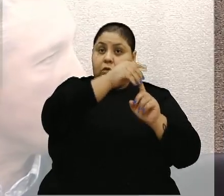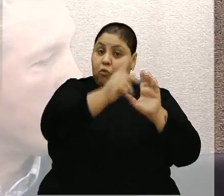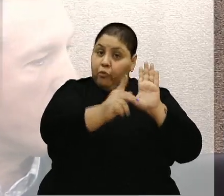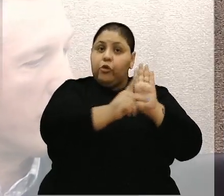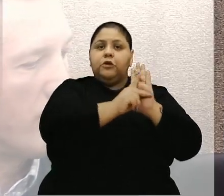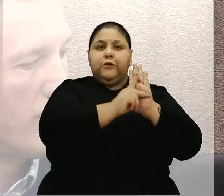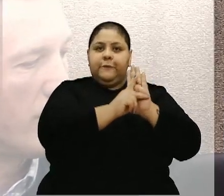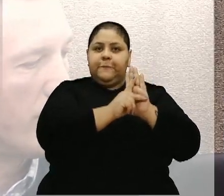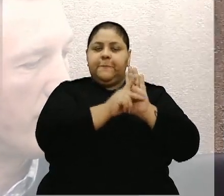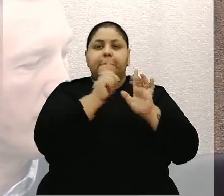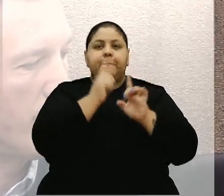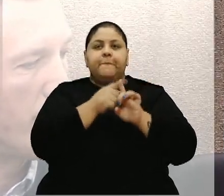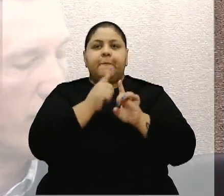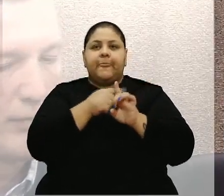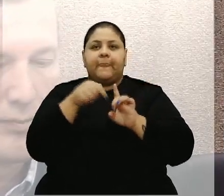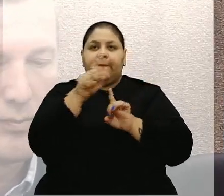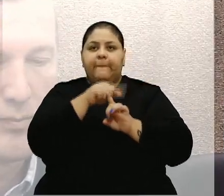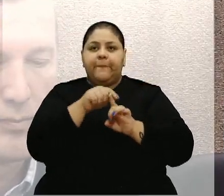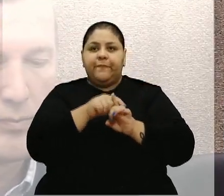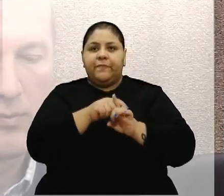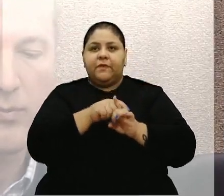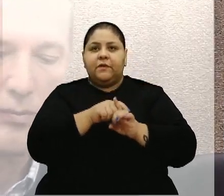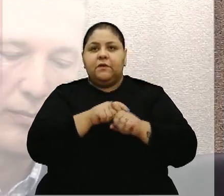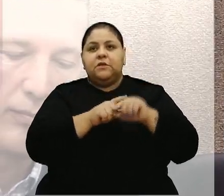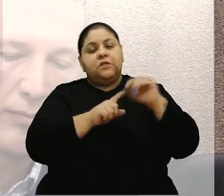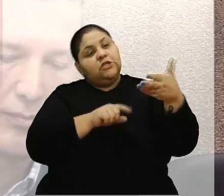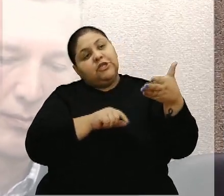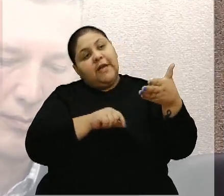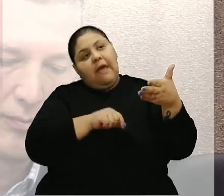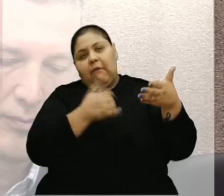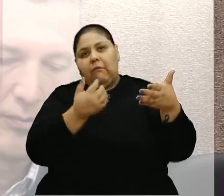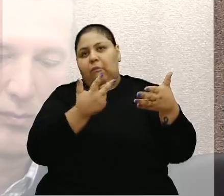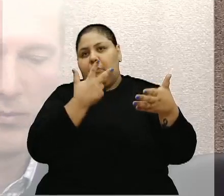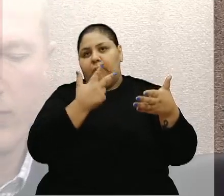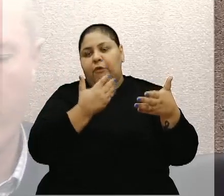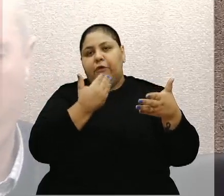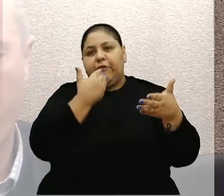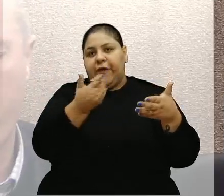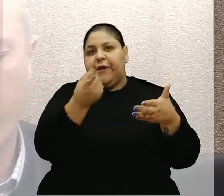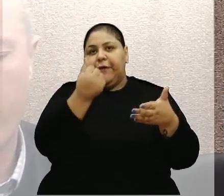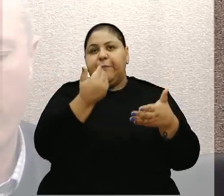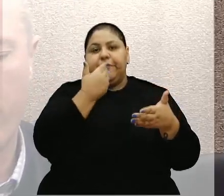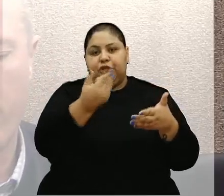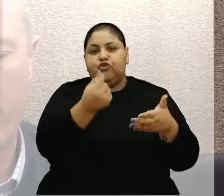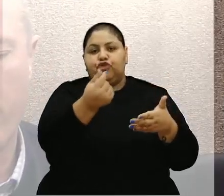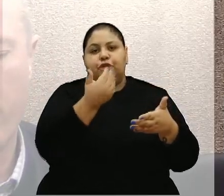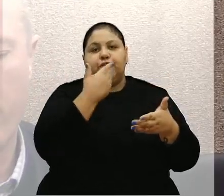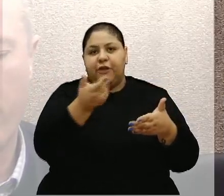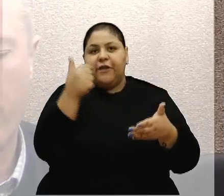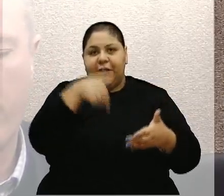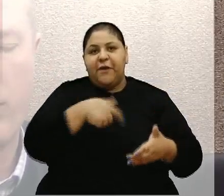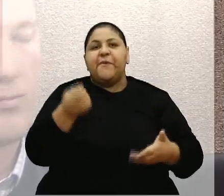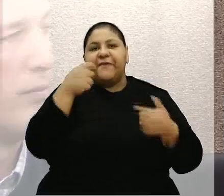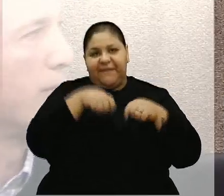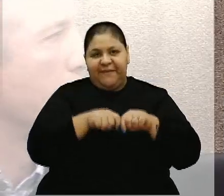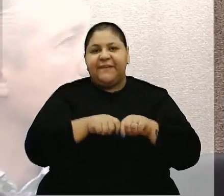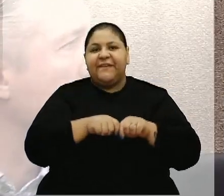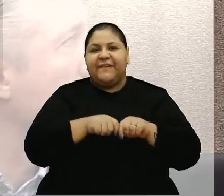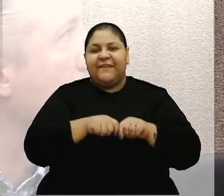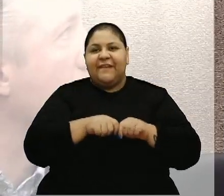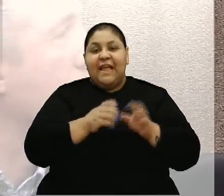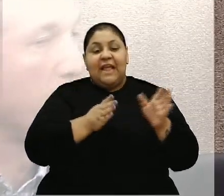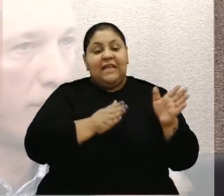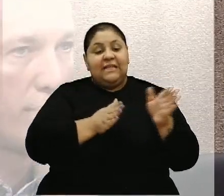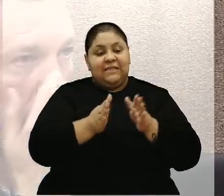projetos. Porque se a gente vai bater na porta do recurso pedindo me dá um dinheiro aí que eu estou precisando, essa